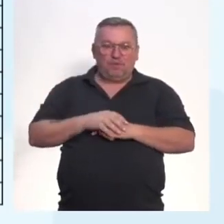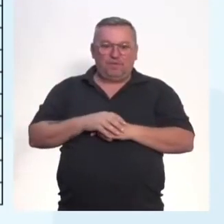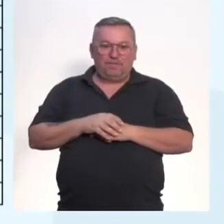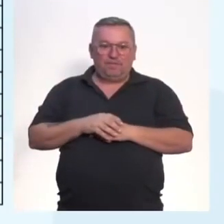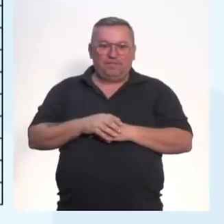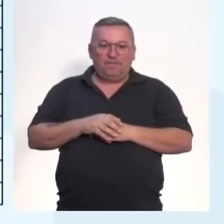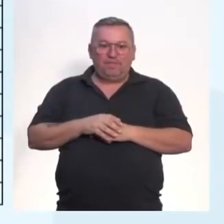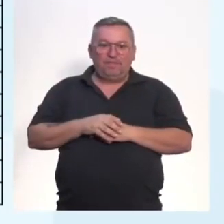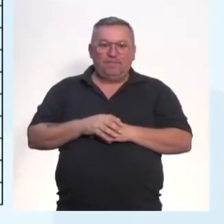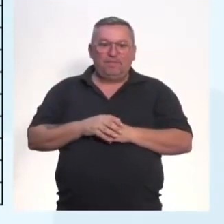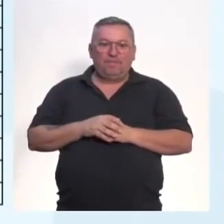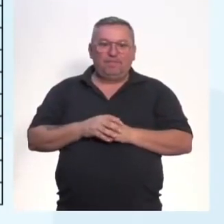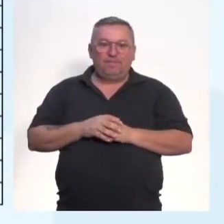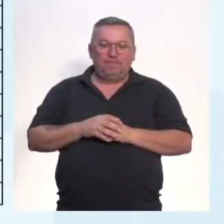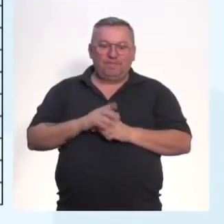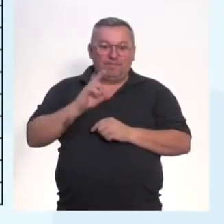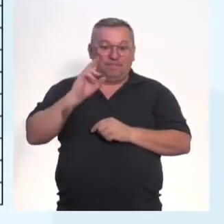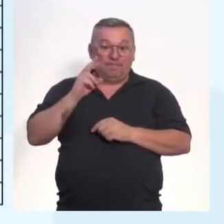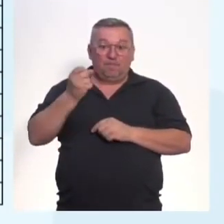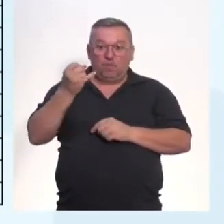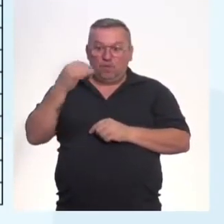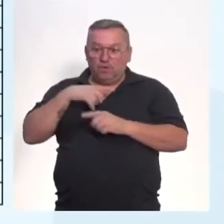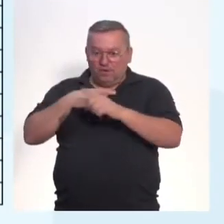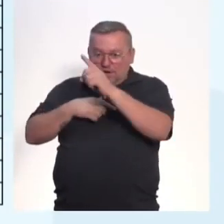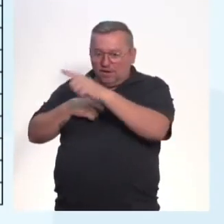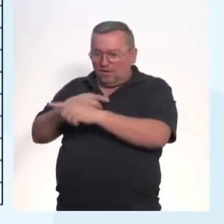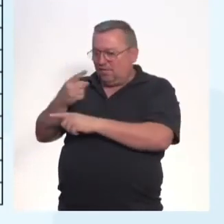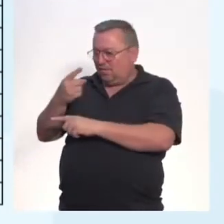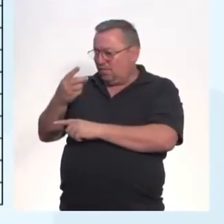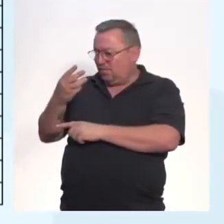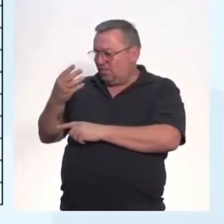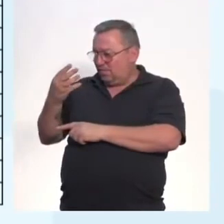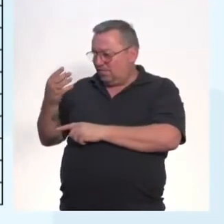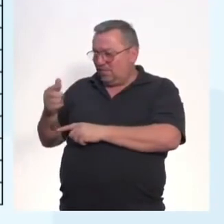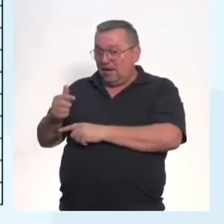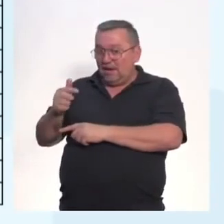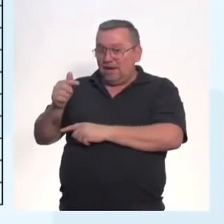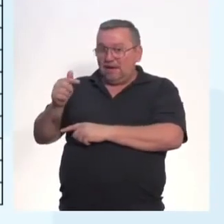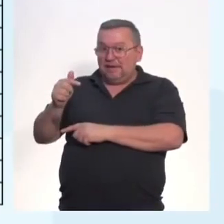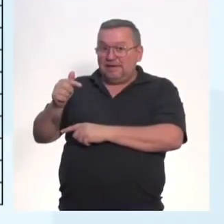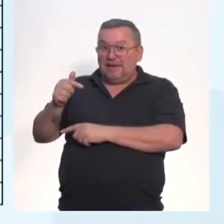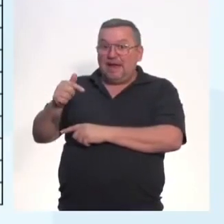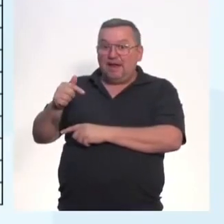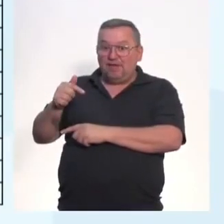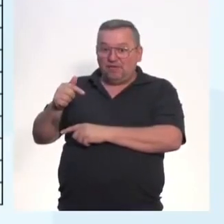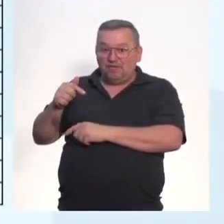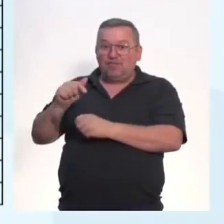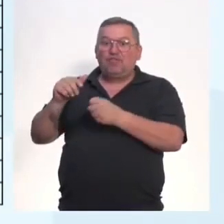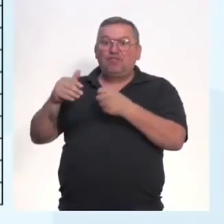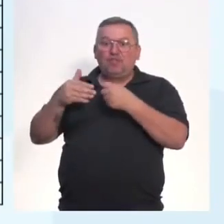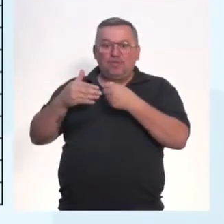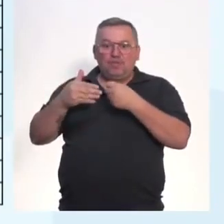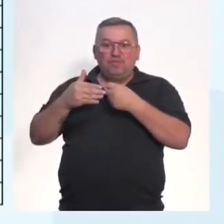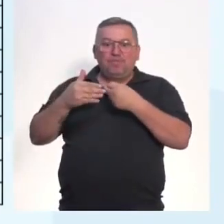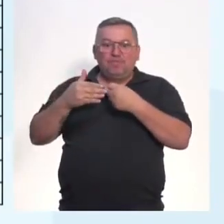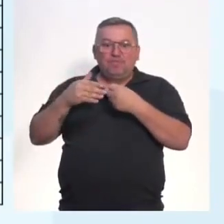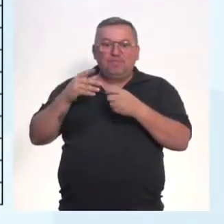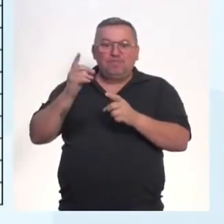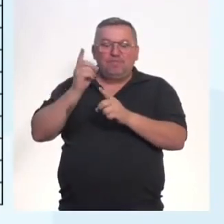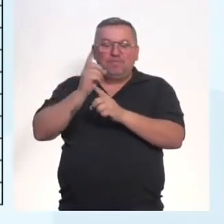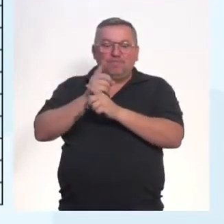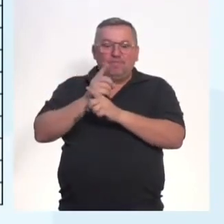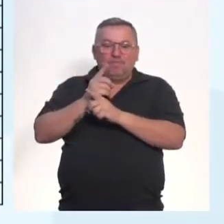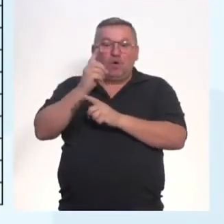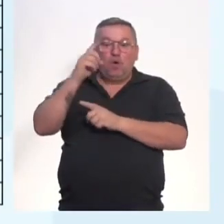gente. deixa eu ver quantos tem. 1, 2, 3, 4, 5, 6, 7. 7 substantivos. Eles já estão achando, eu vou